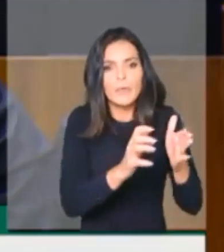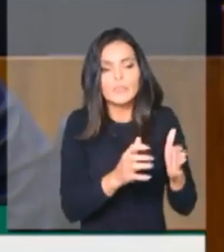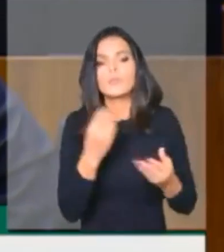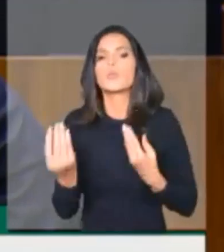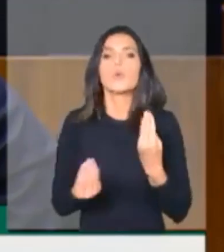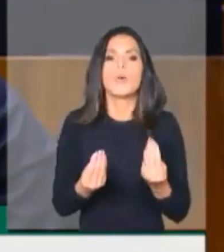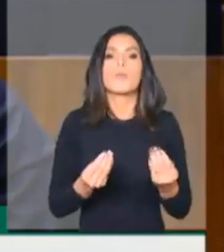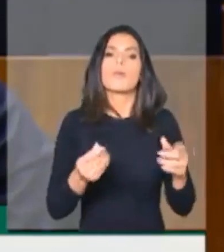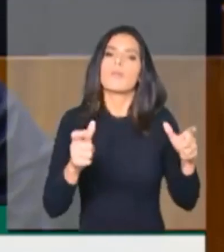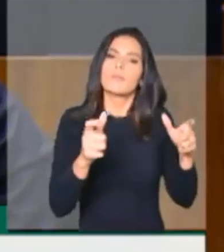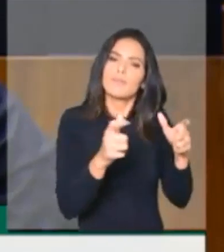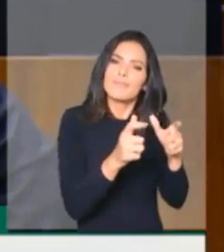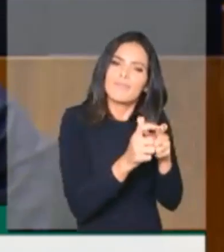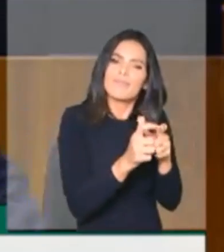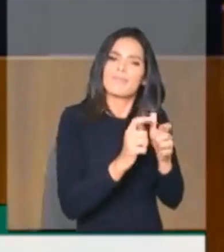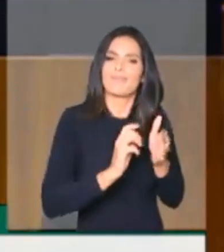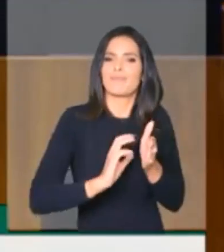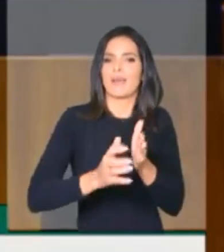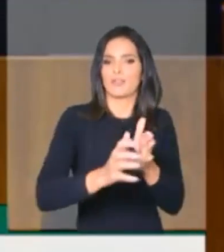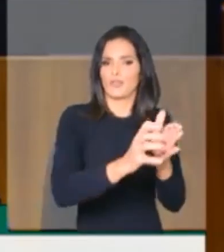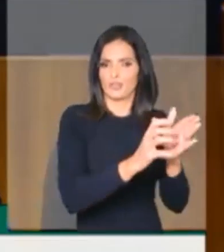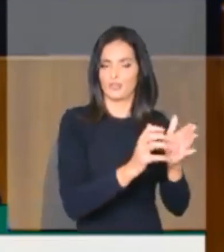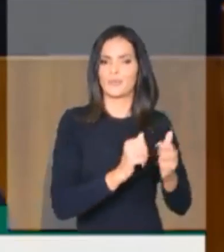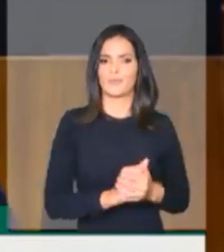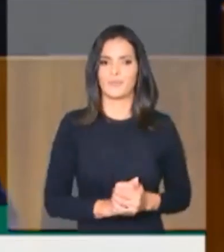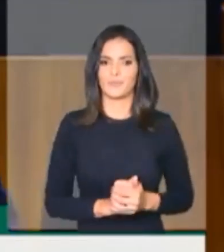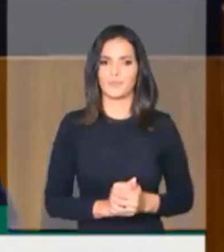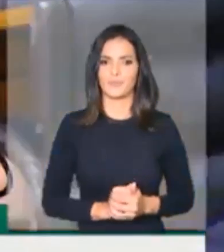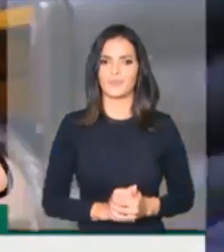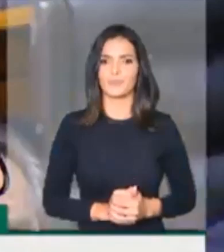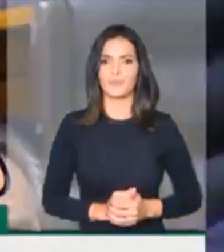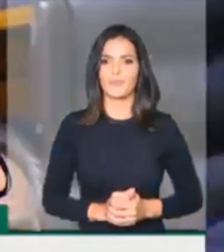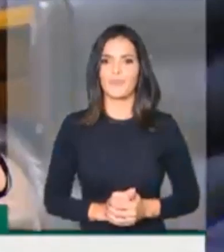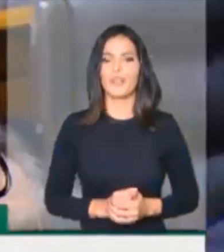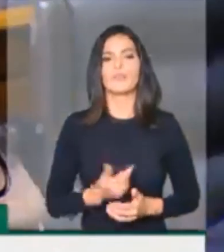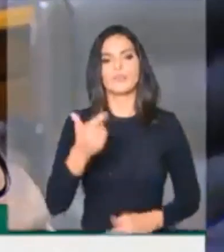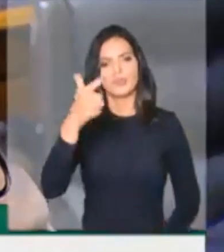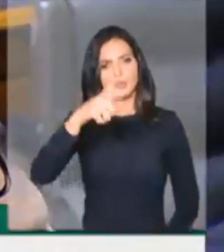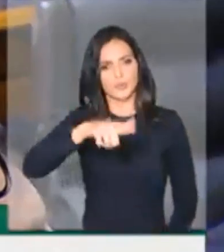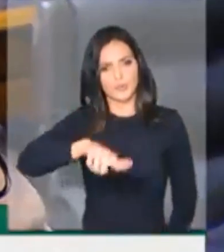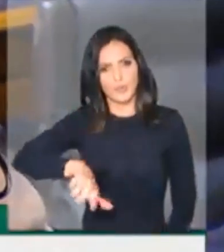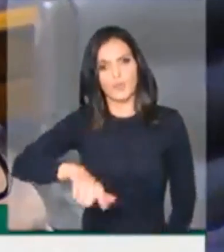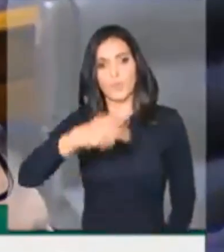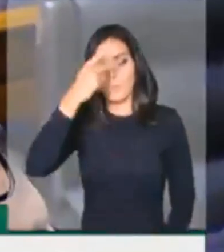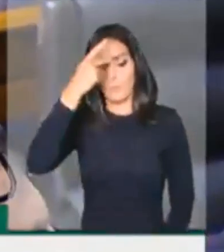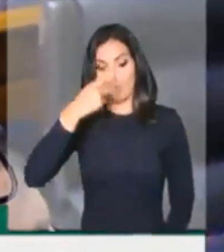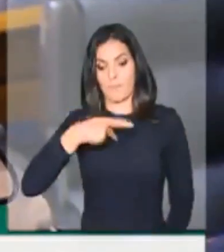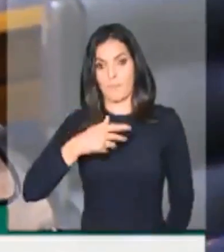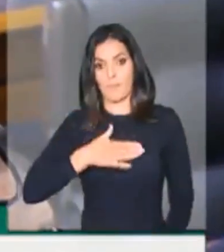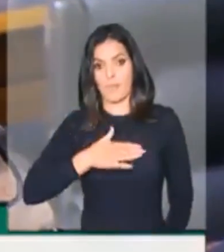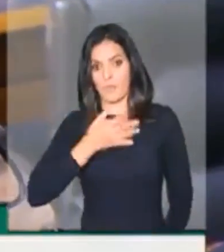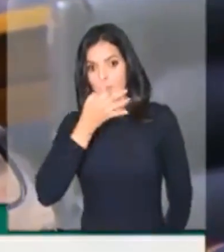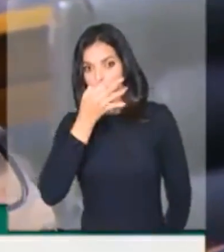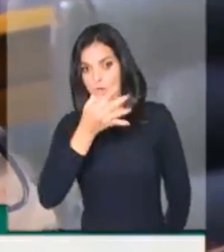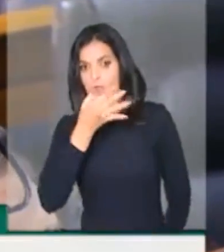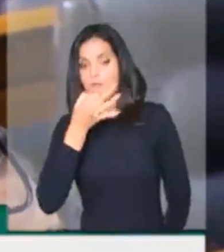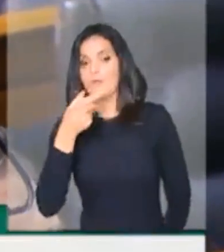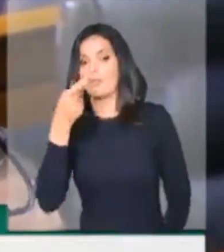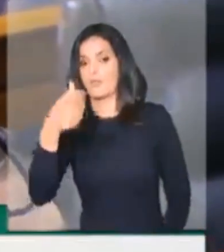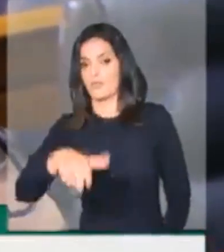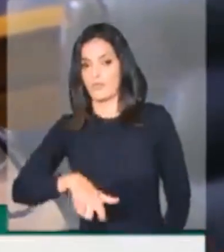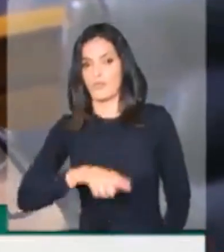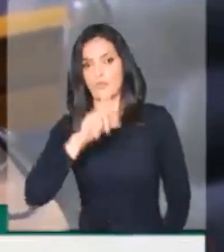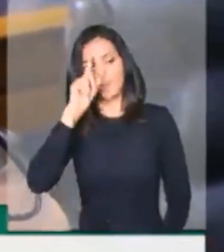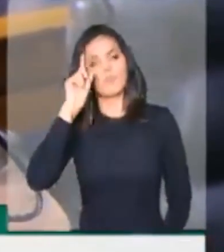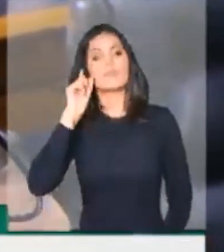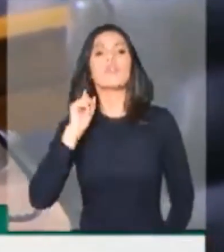Como vota a minoria? Senhor presidente, vou reiterar uma opinião pessoal e dar um encaminhamento. Na verdade,